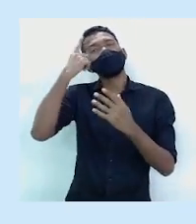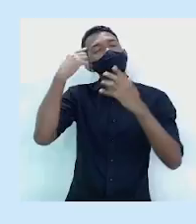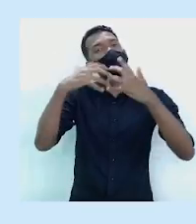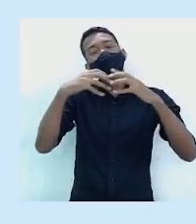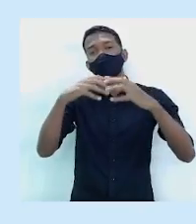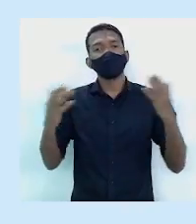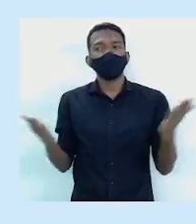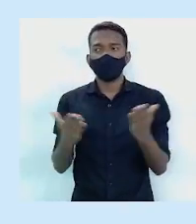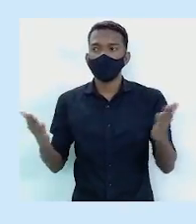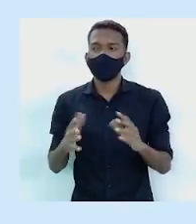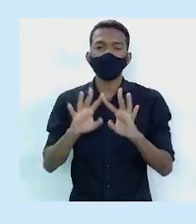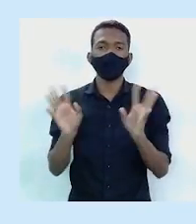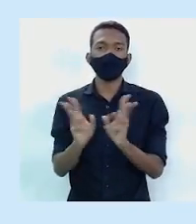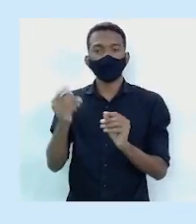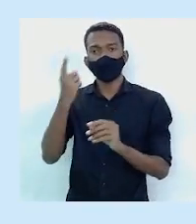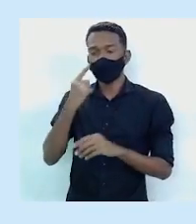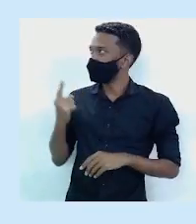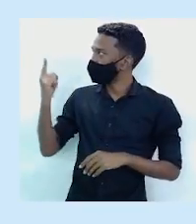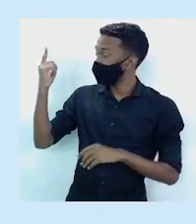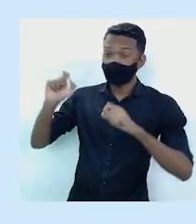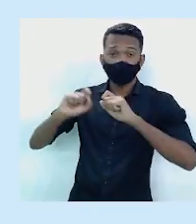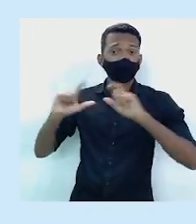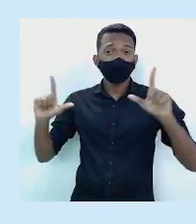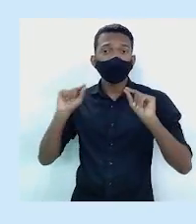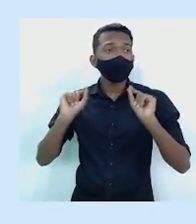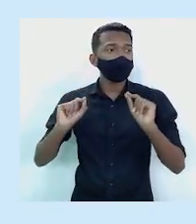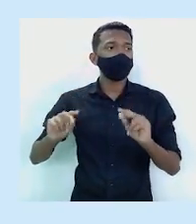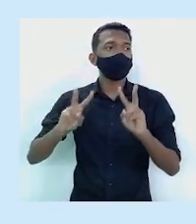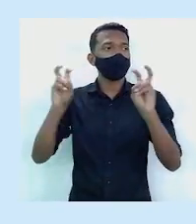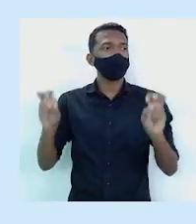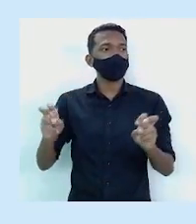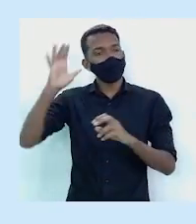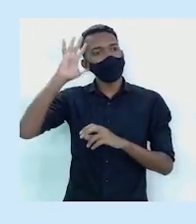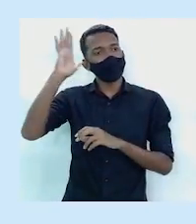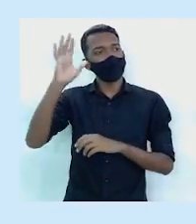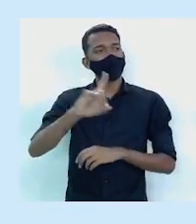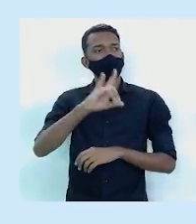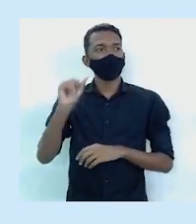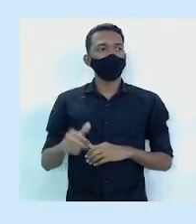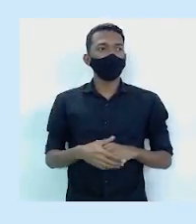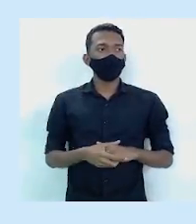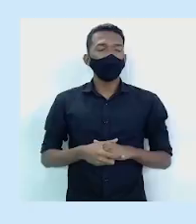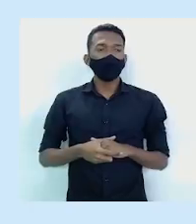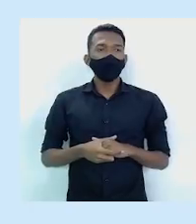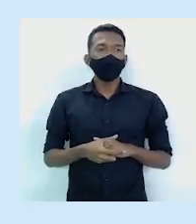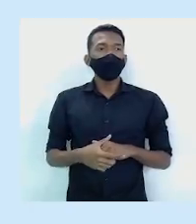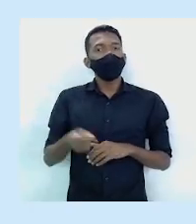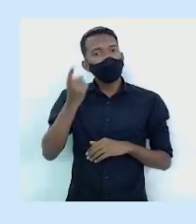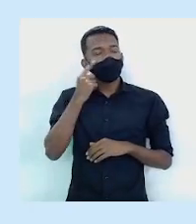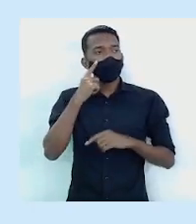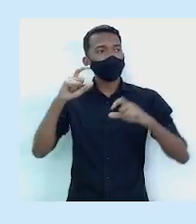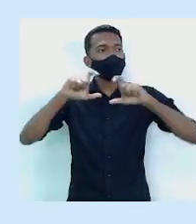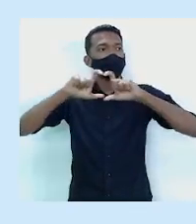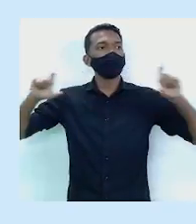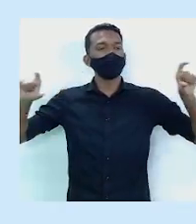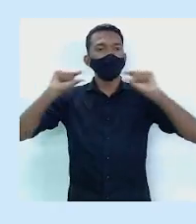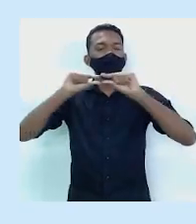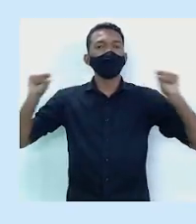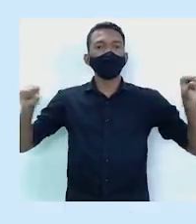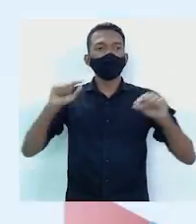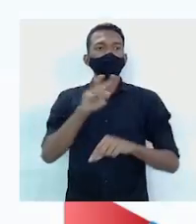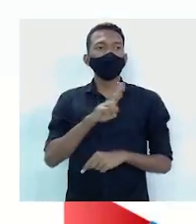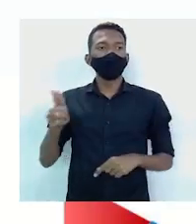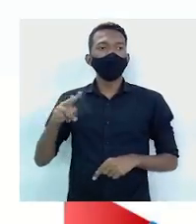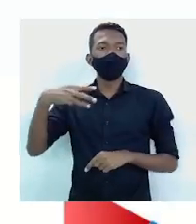um pouco. Então, vamos ver aí na tela qual é o pensamento do dia. Olha só a frase, é uma frase da